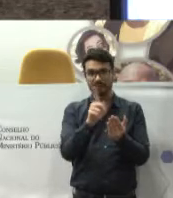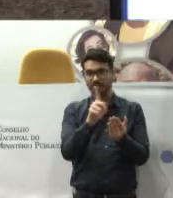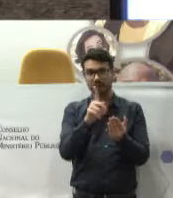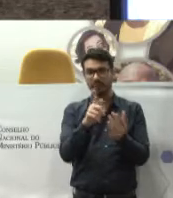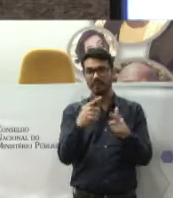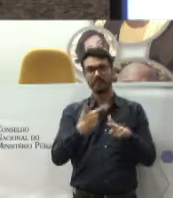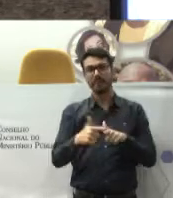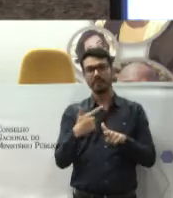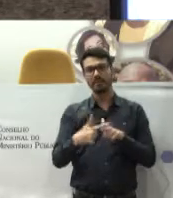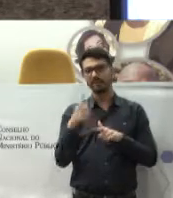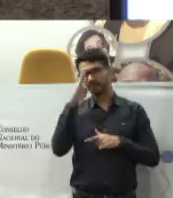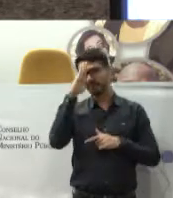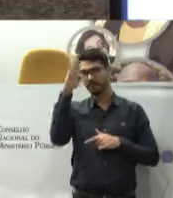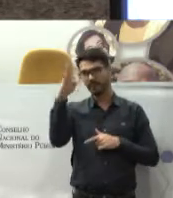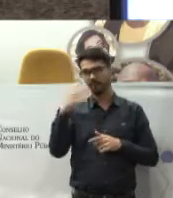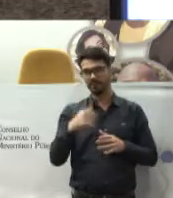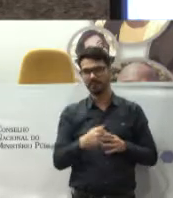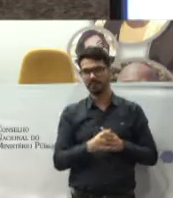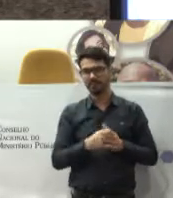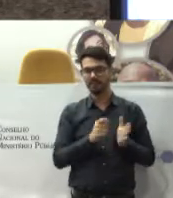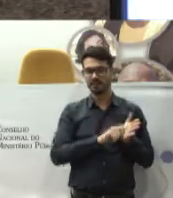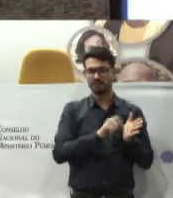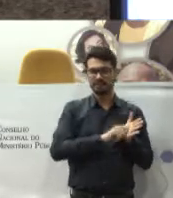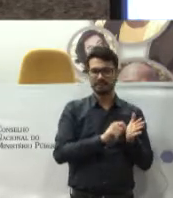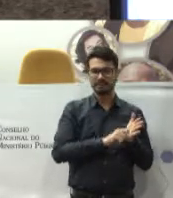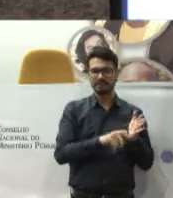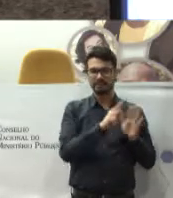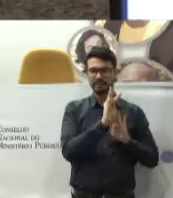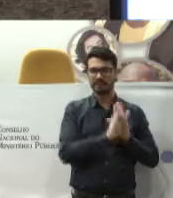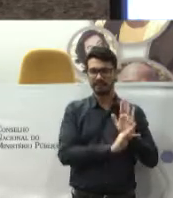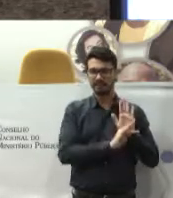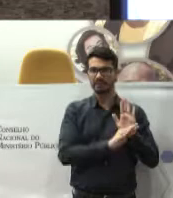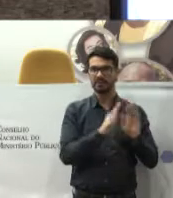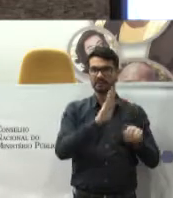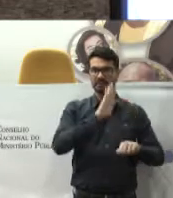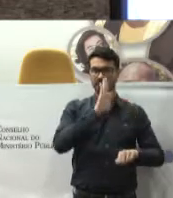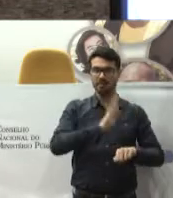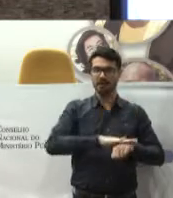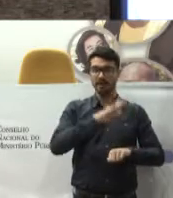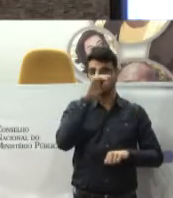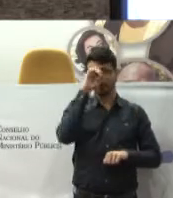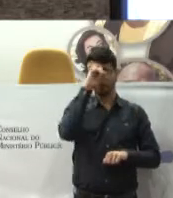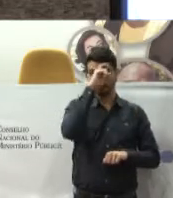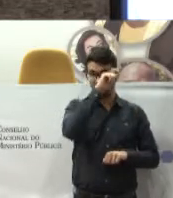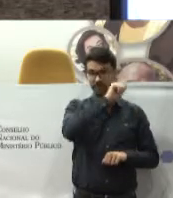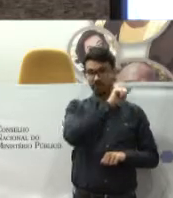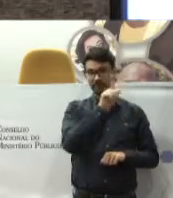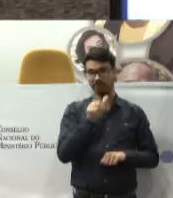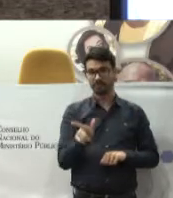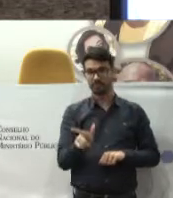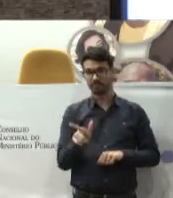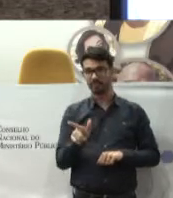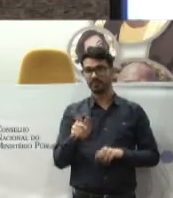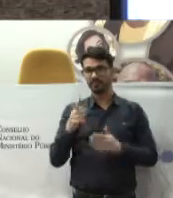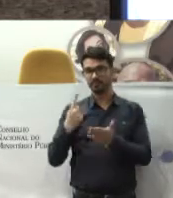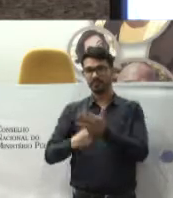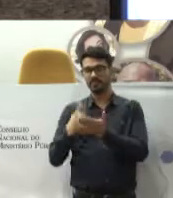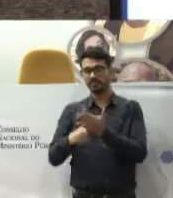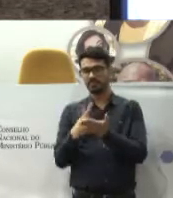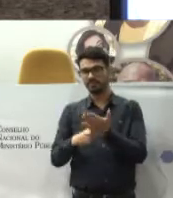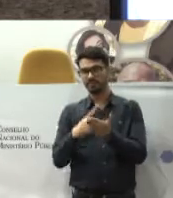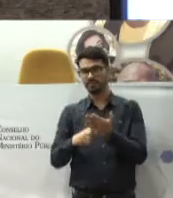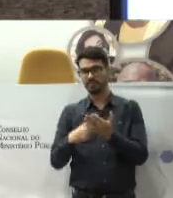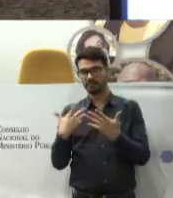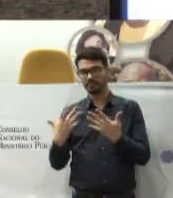do conflito. A interpretação do texto é muito mais complexa do que o compromisso que